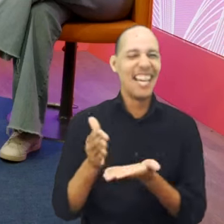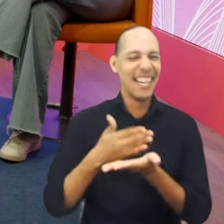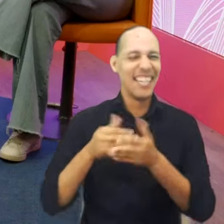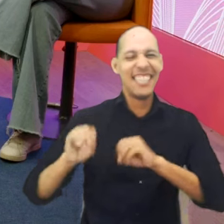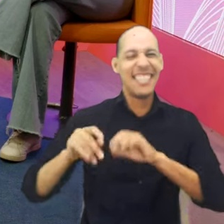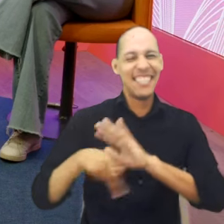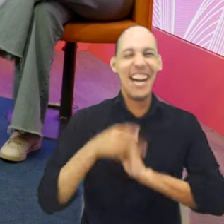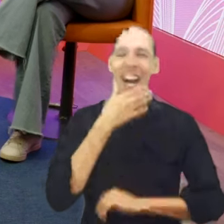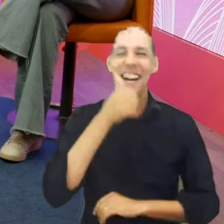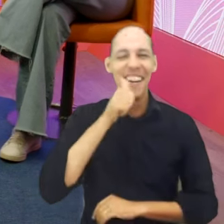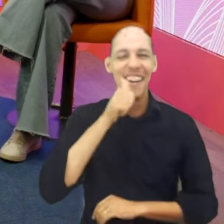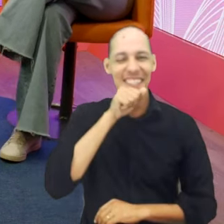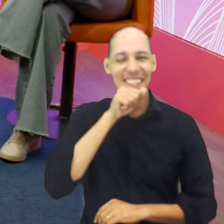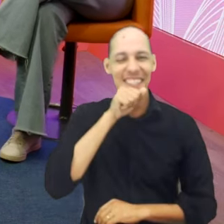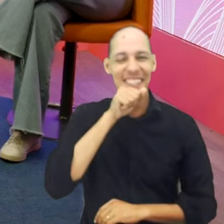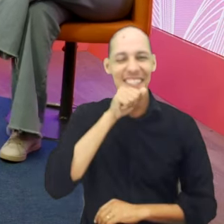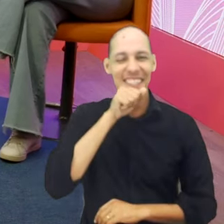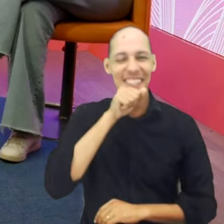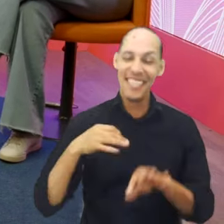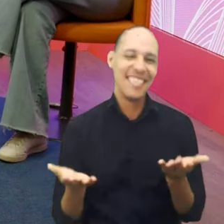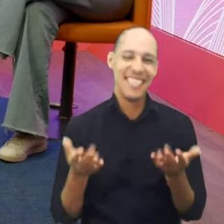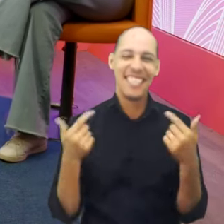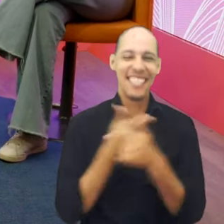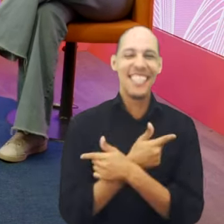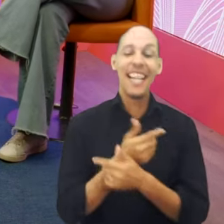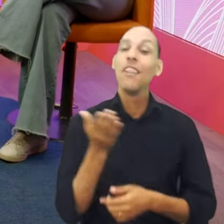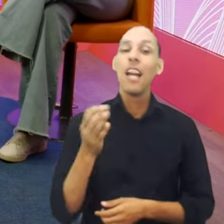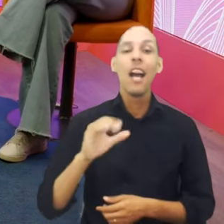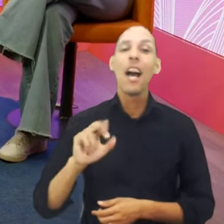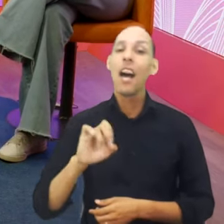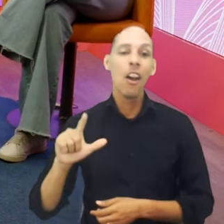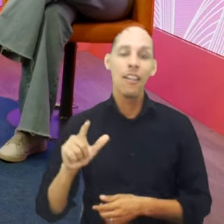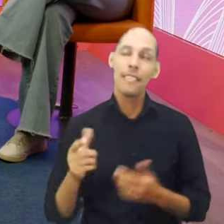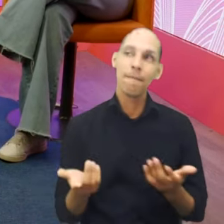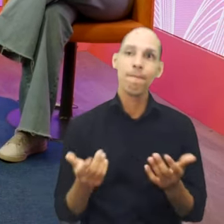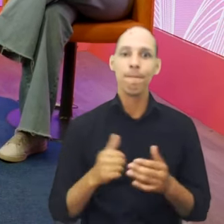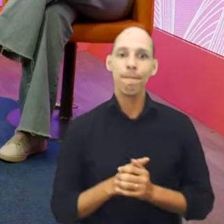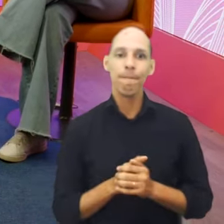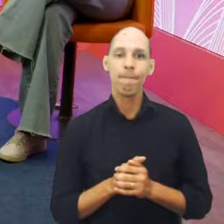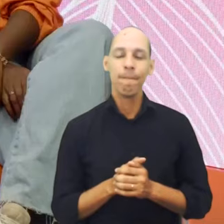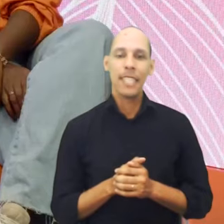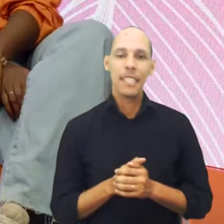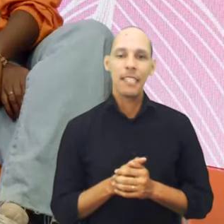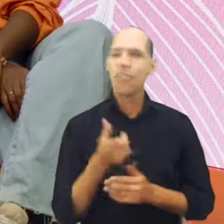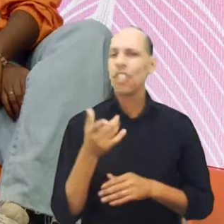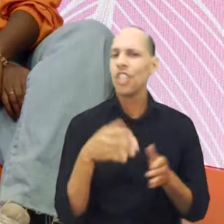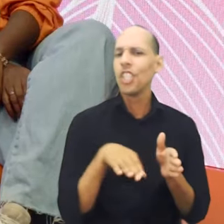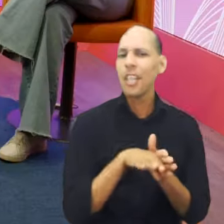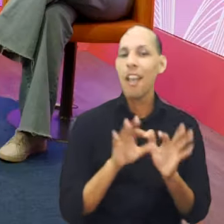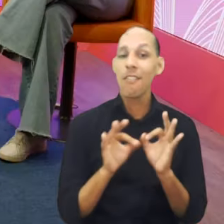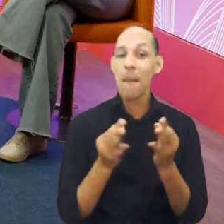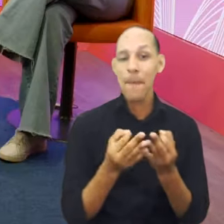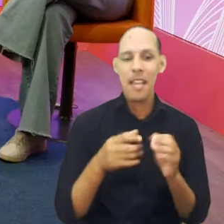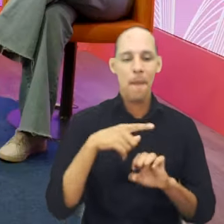cartilha do plano de saúde. E você, Carol? Ai, olha, eu... Quando você chega lá pra sua família